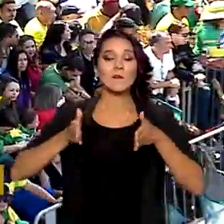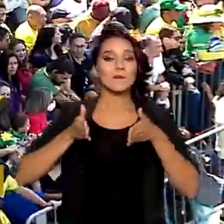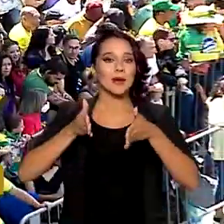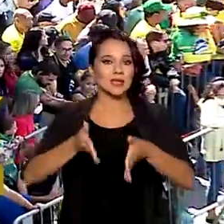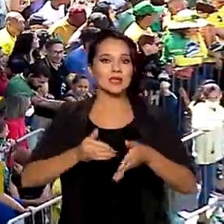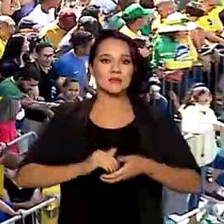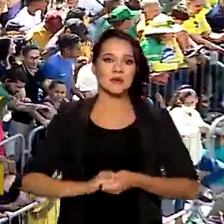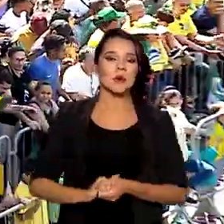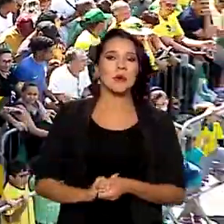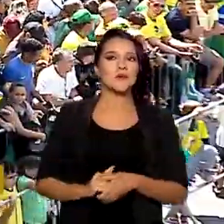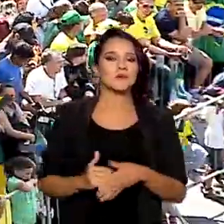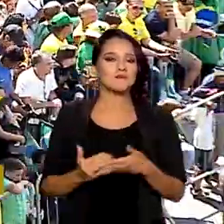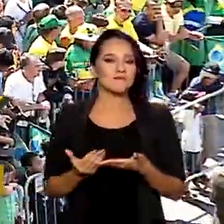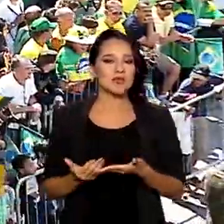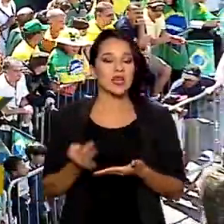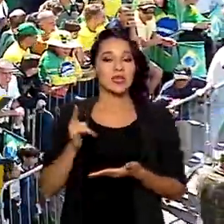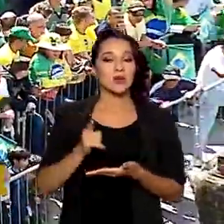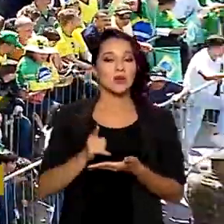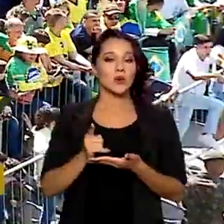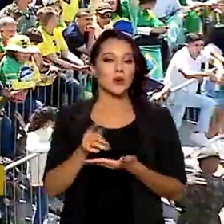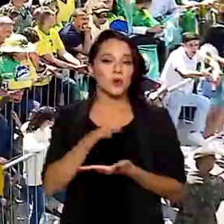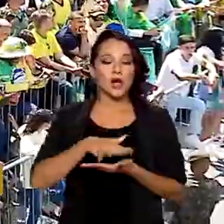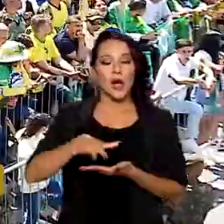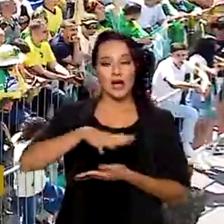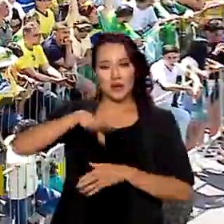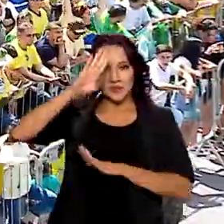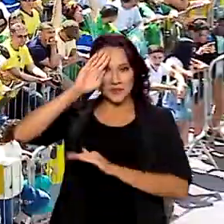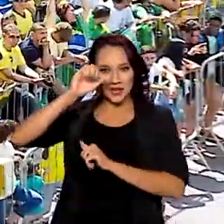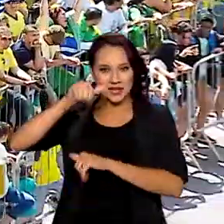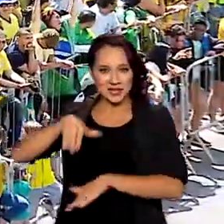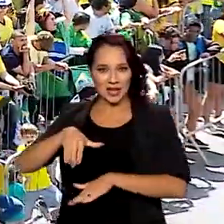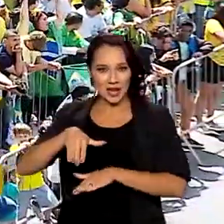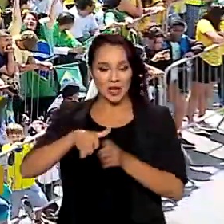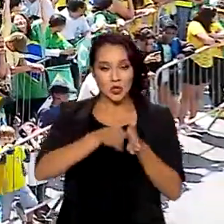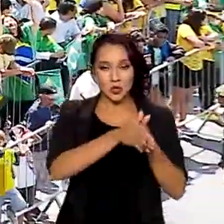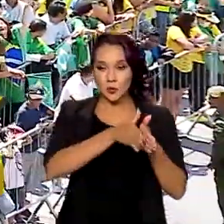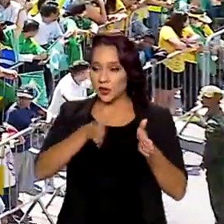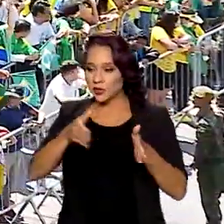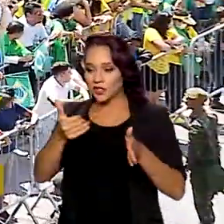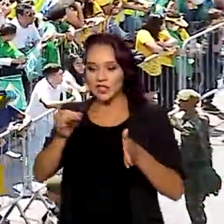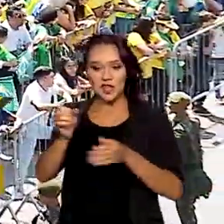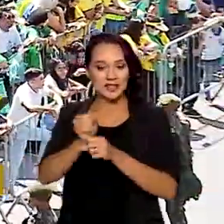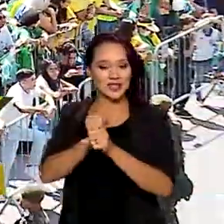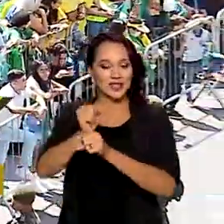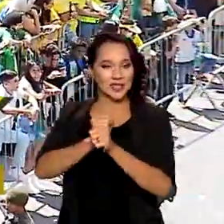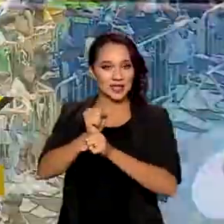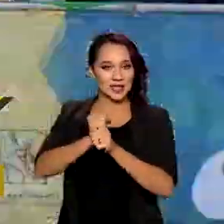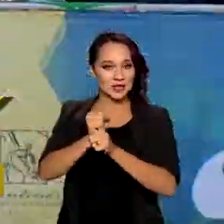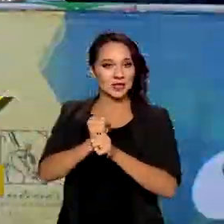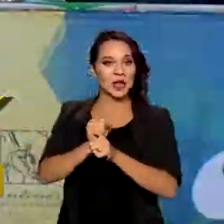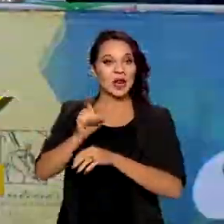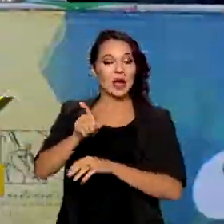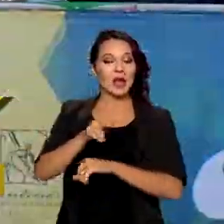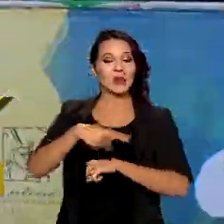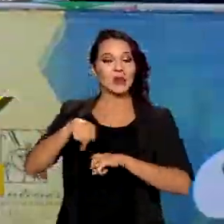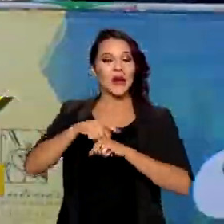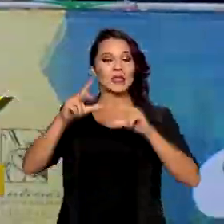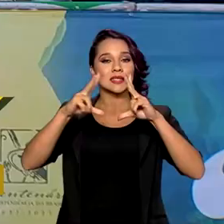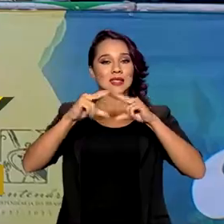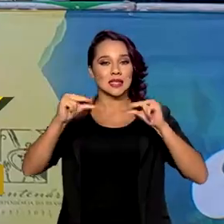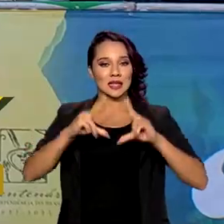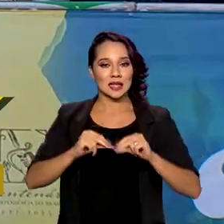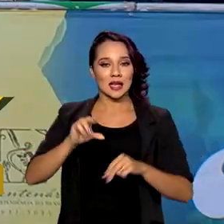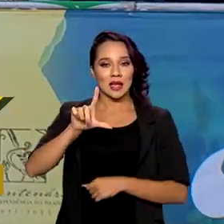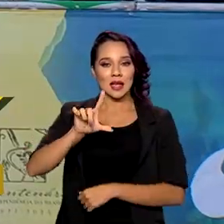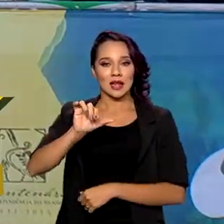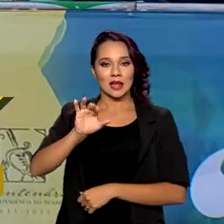presente no componente militar durante 10 anos no Líbano, na missão da